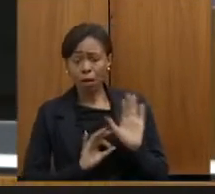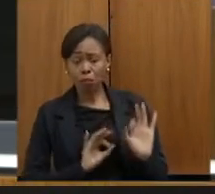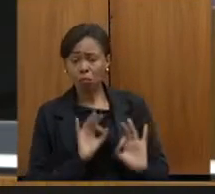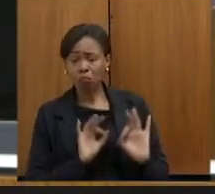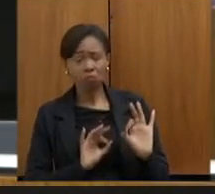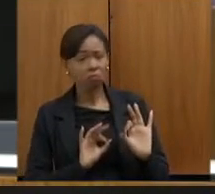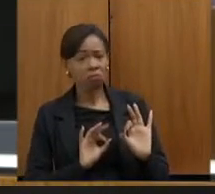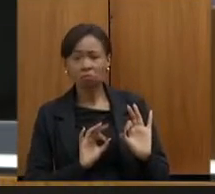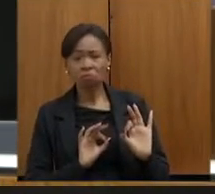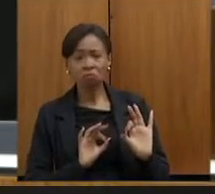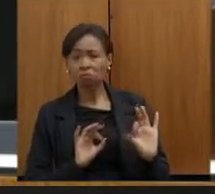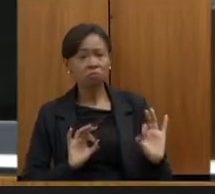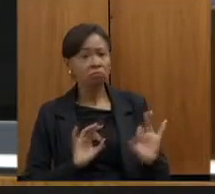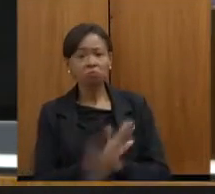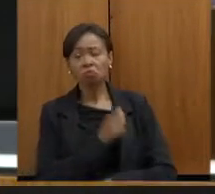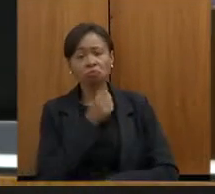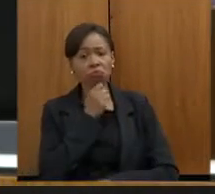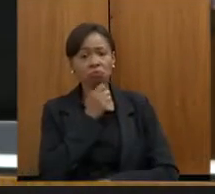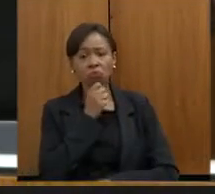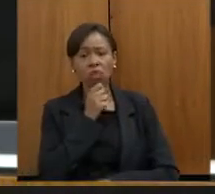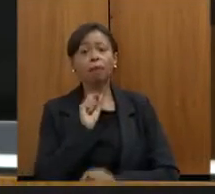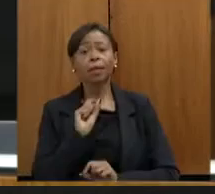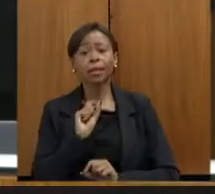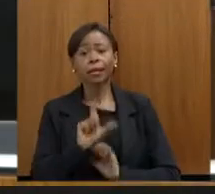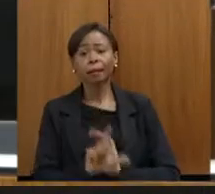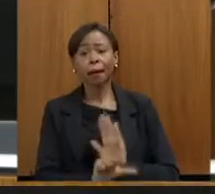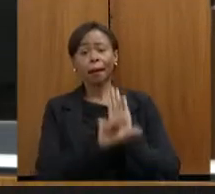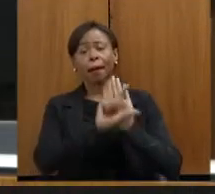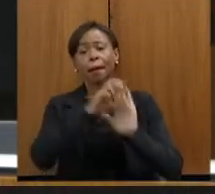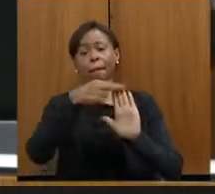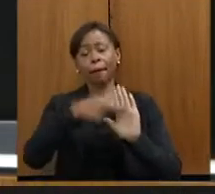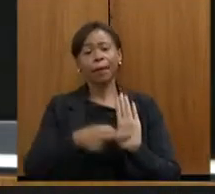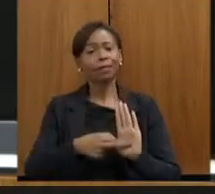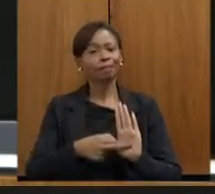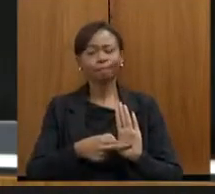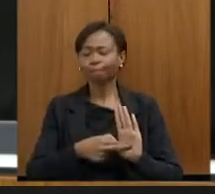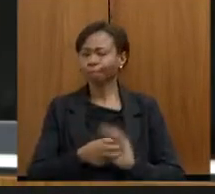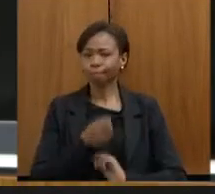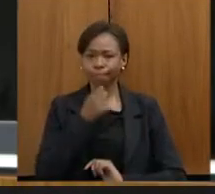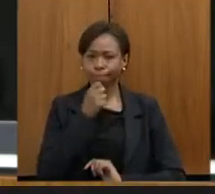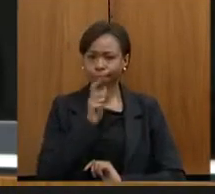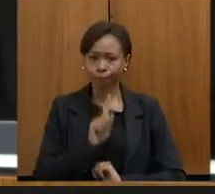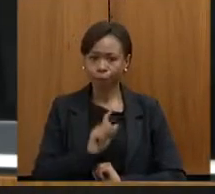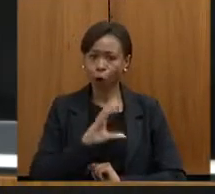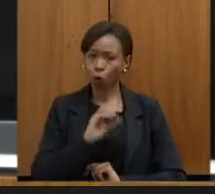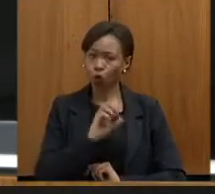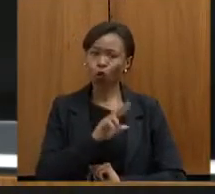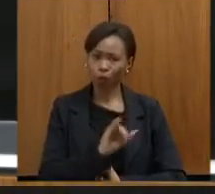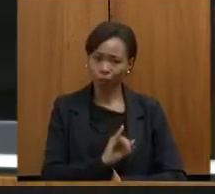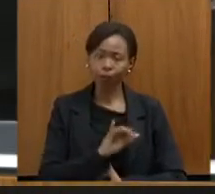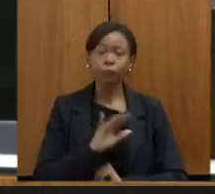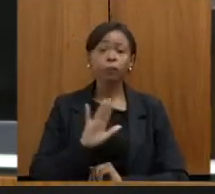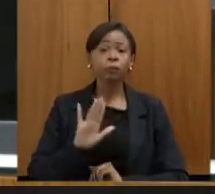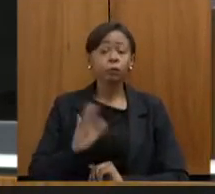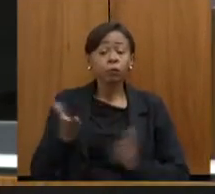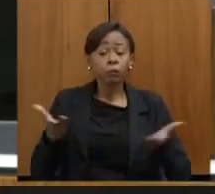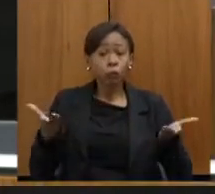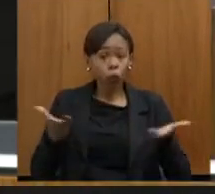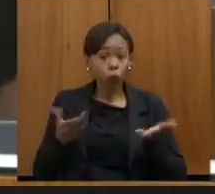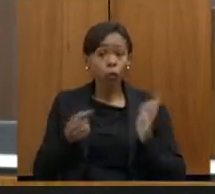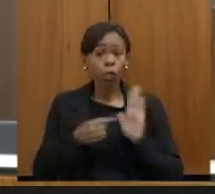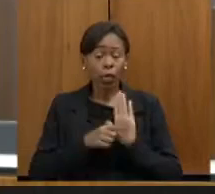suficiente para regularizar o imóvel. hoje, especificamente, a lei fala,